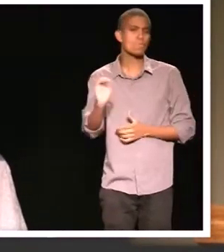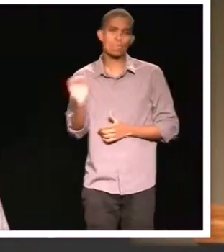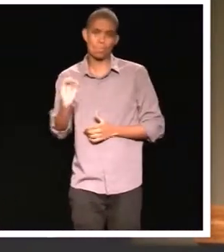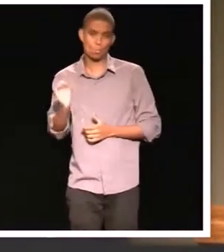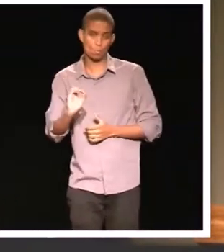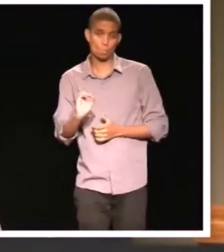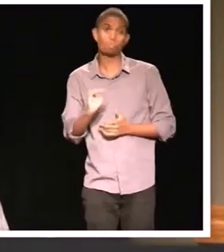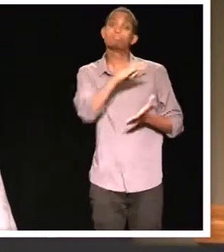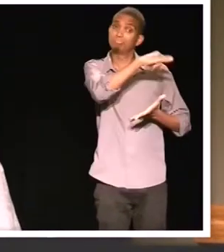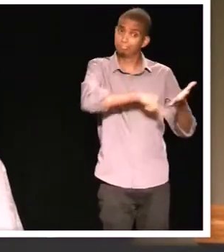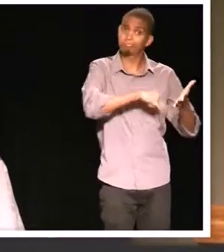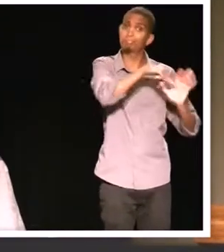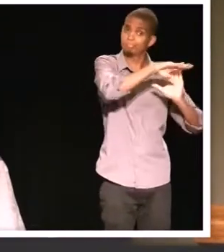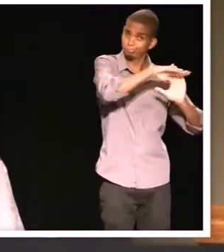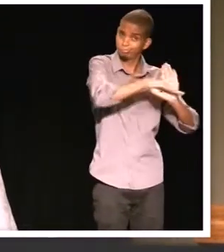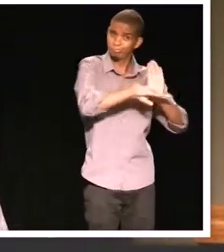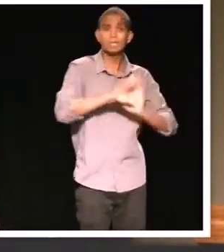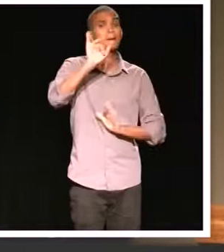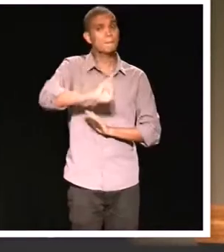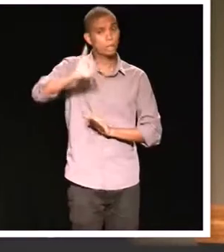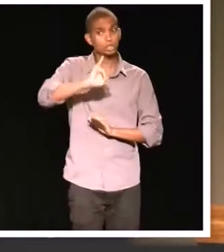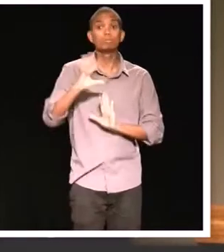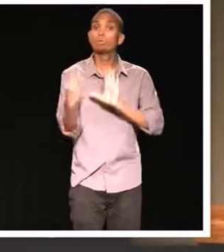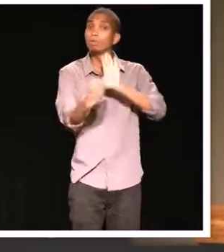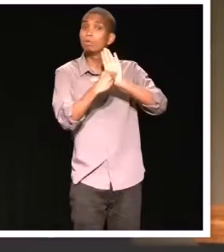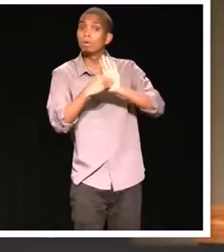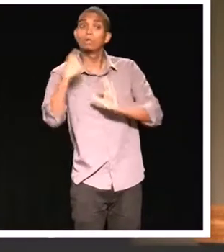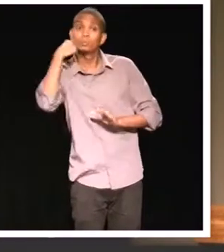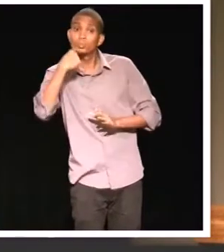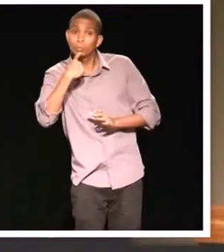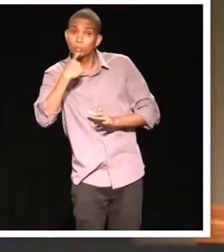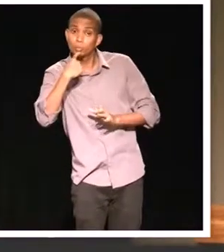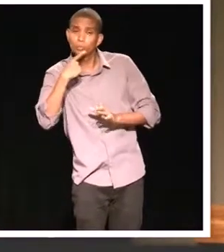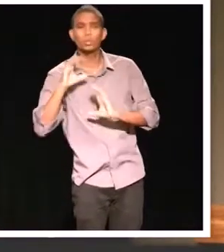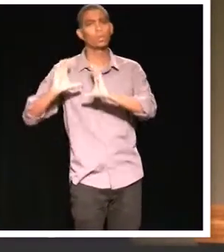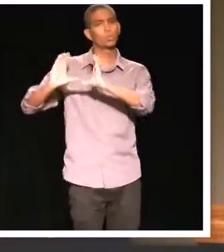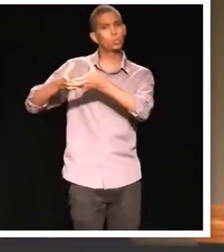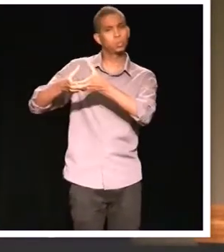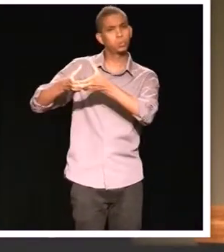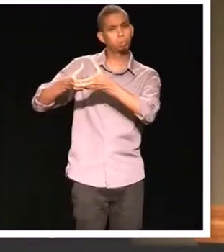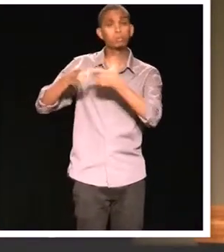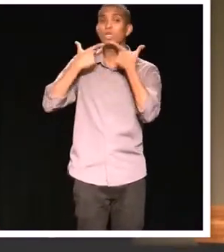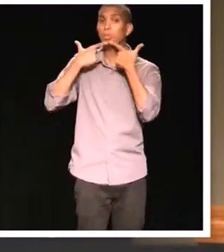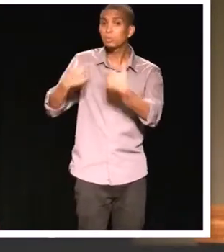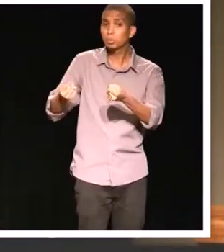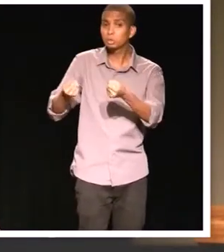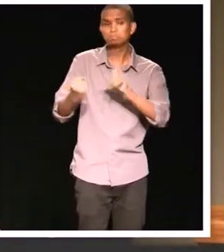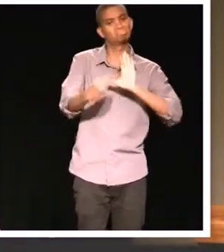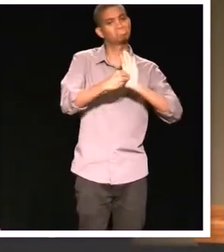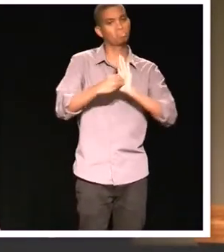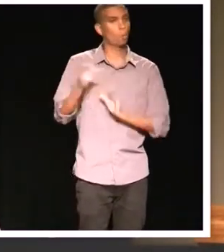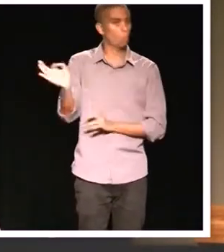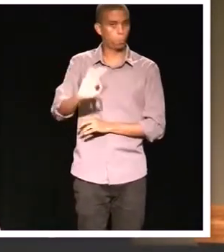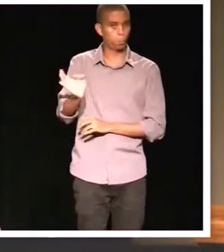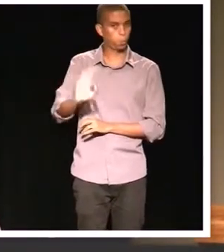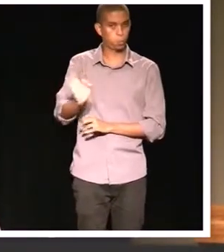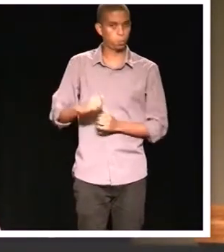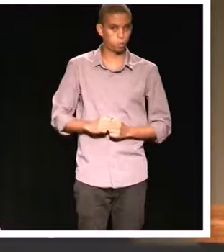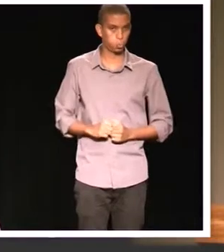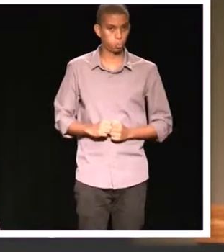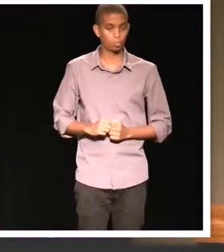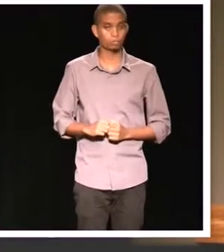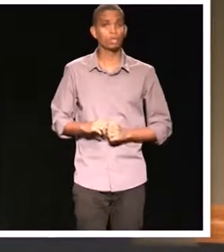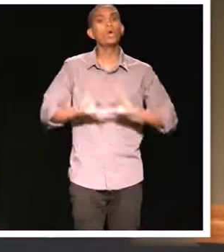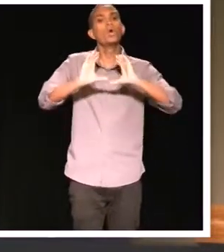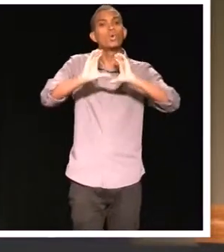aos surdos, não estão incluídos como grupo linguístico, não estão incluídos como grupo